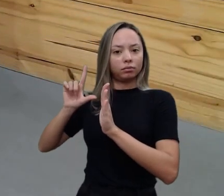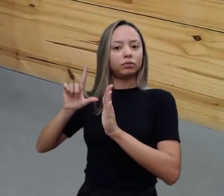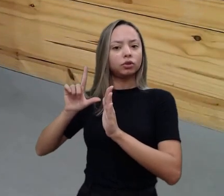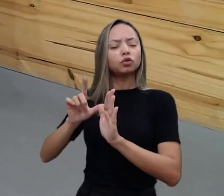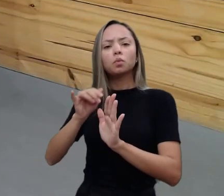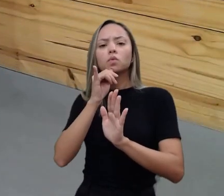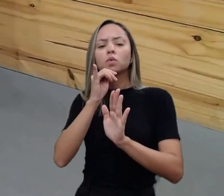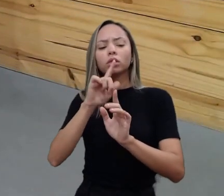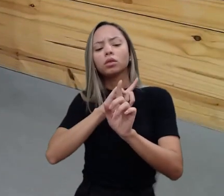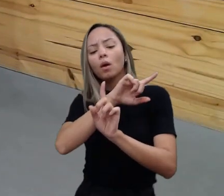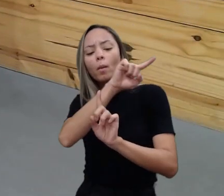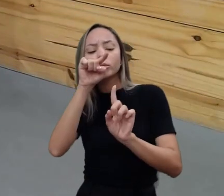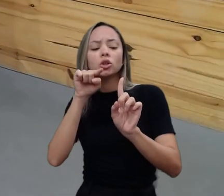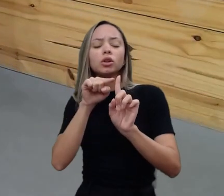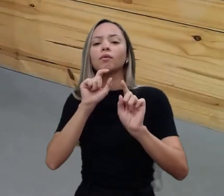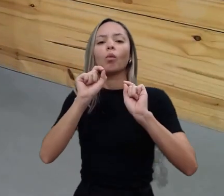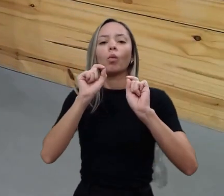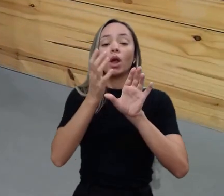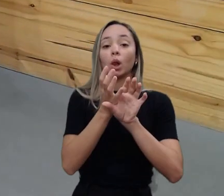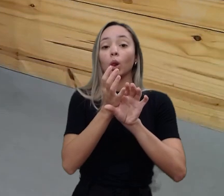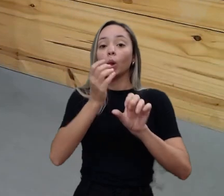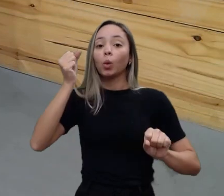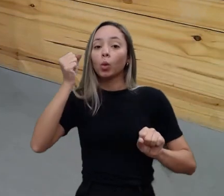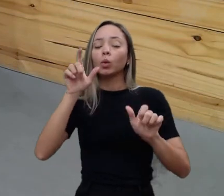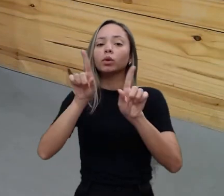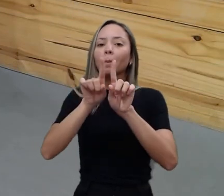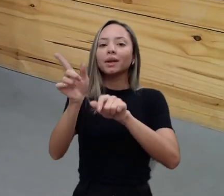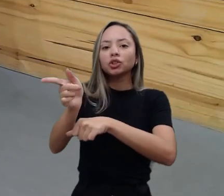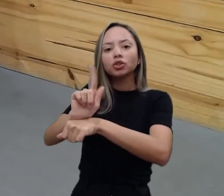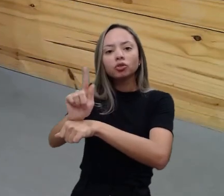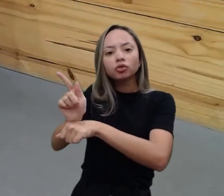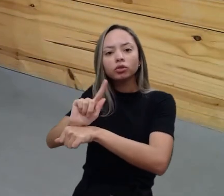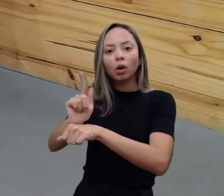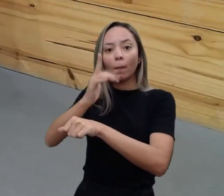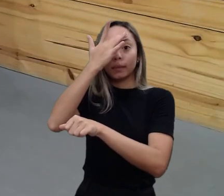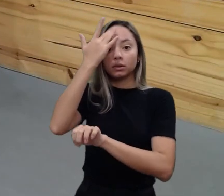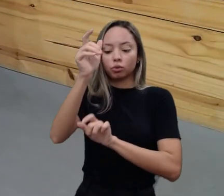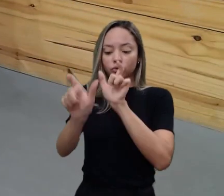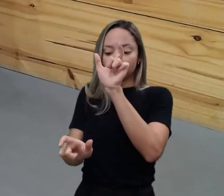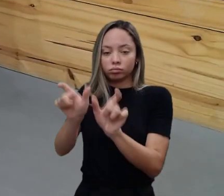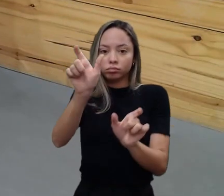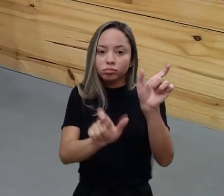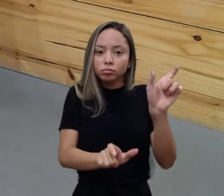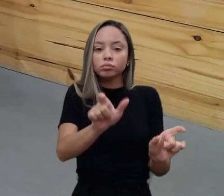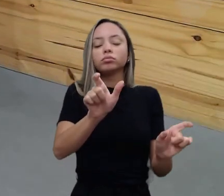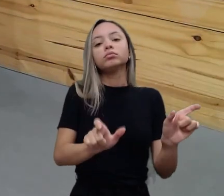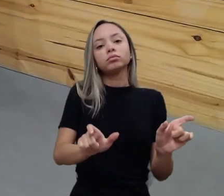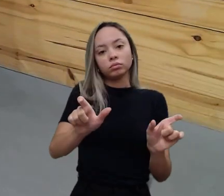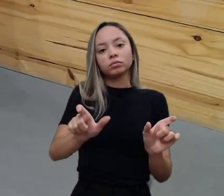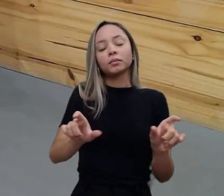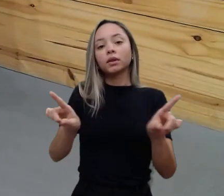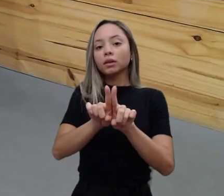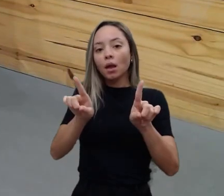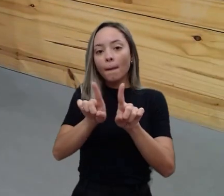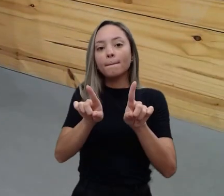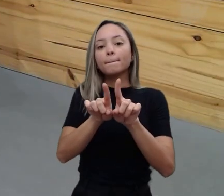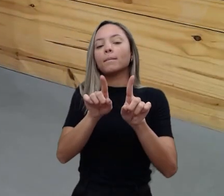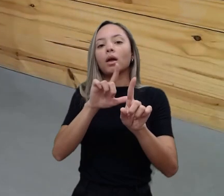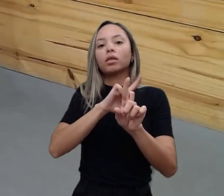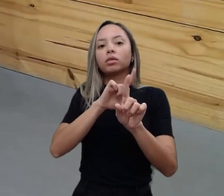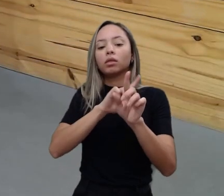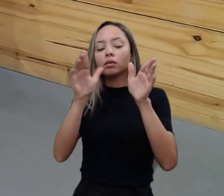o lucro, visa a gestão de pessoas, onde visa a produção